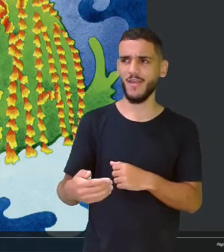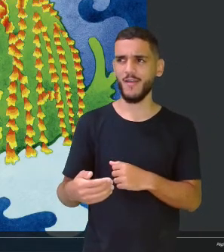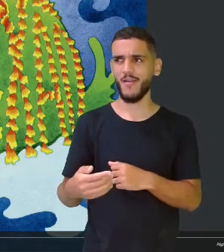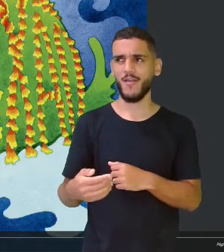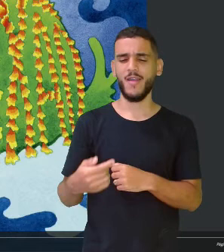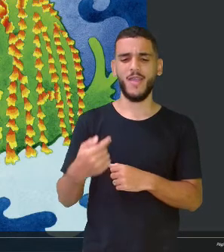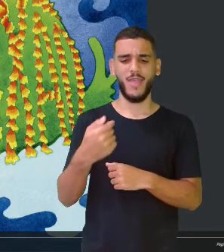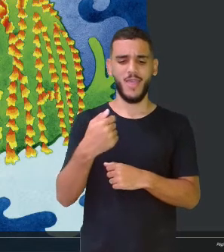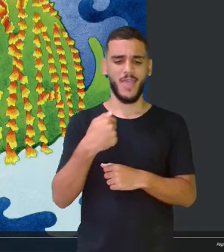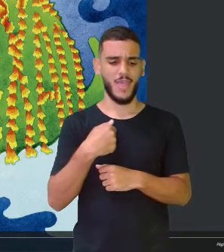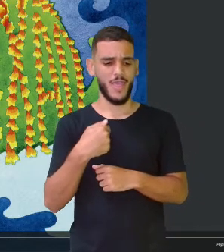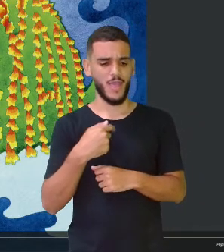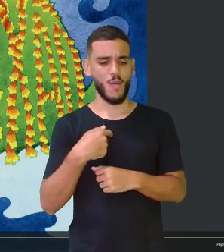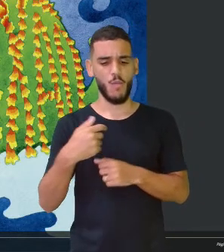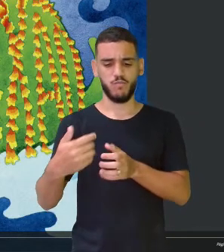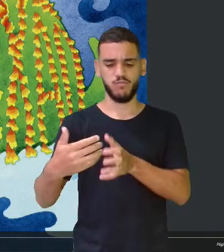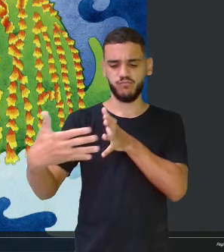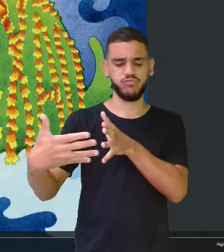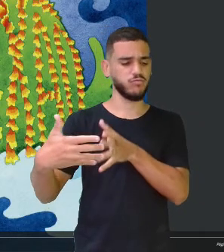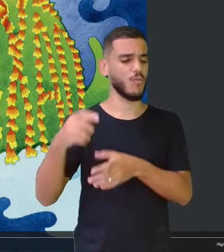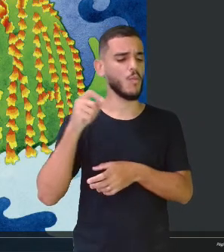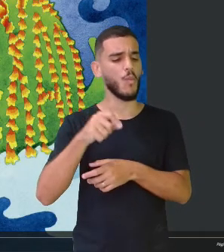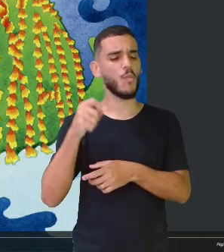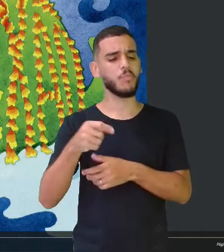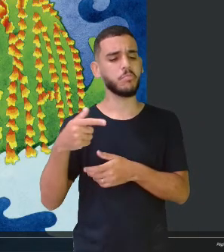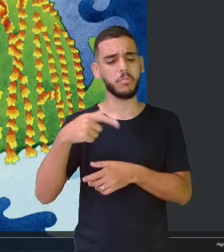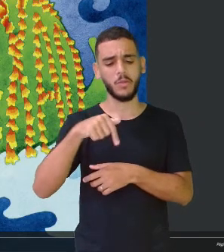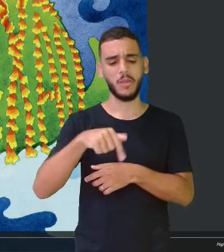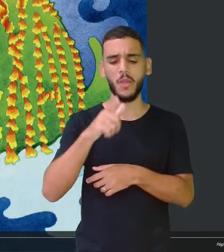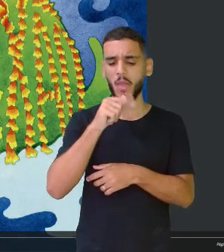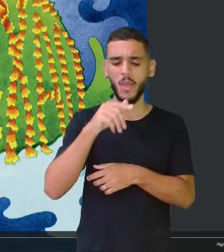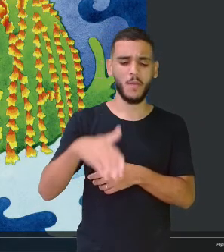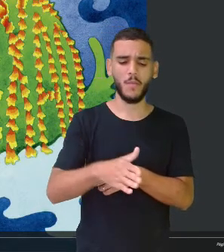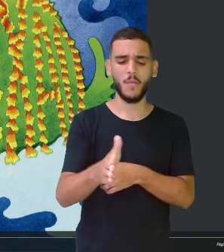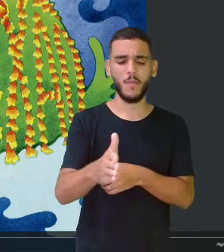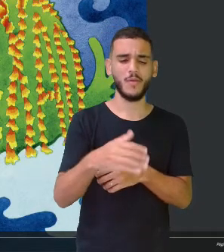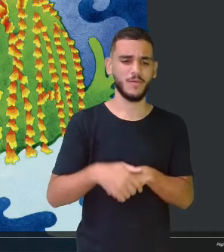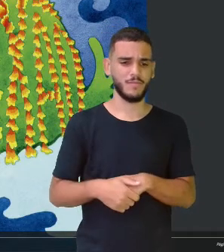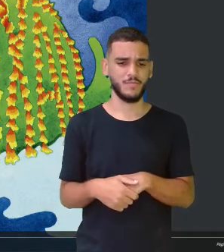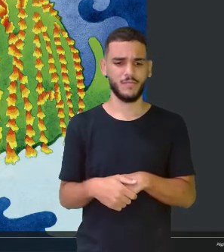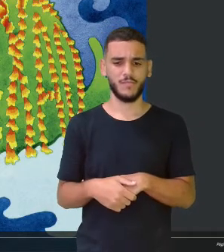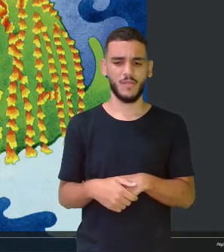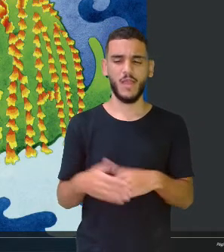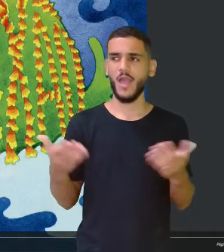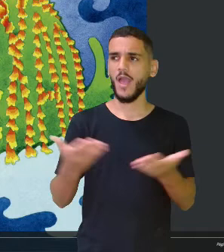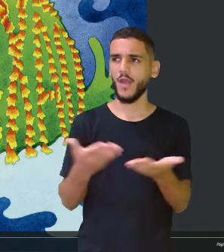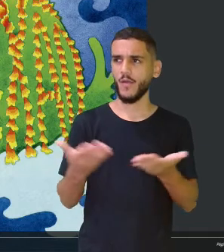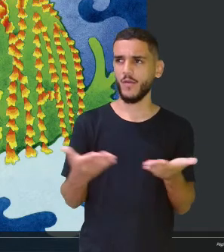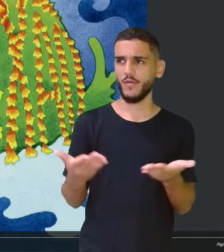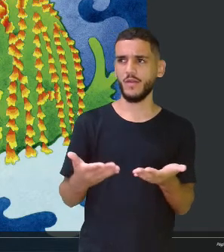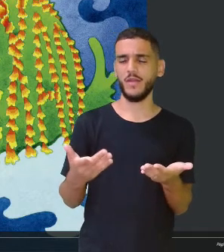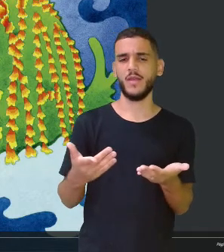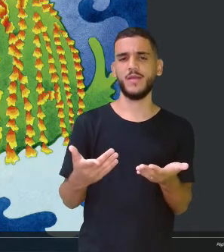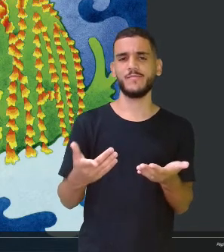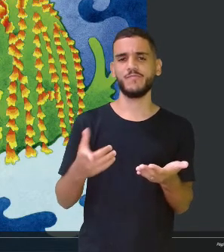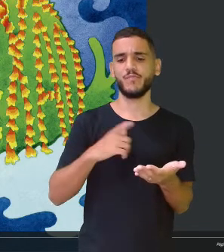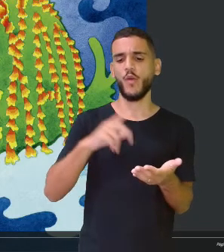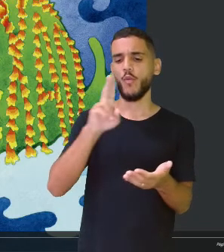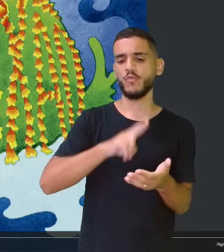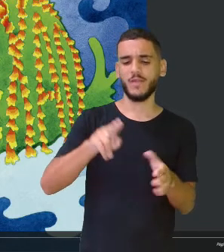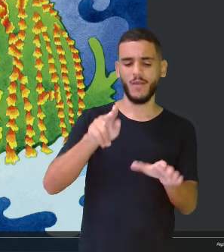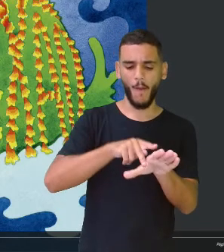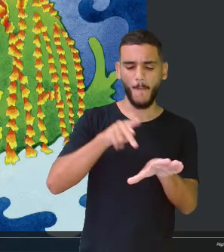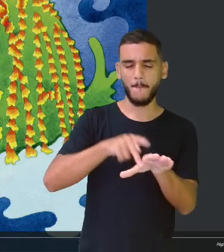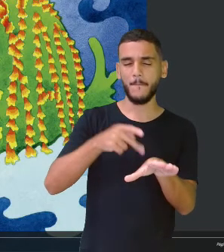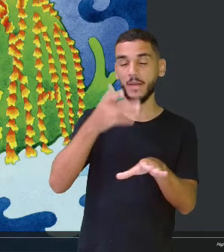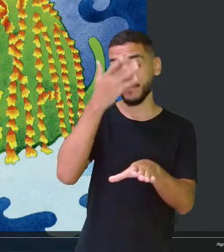Eu sou uma botina. E o que faz aqui no rio? Sabe, eu era uma bota e estava no pé do meu dono. Era um pé que